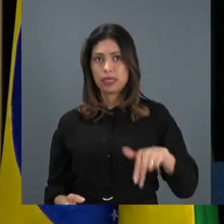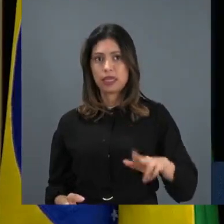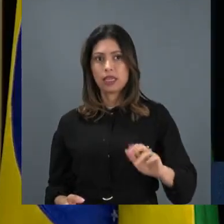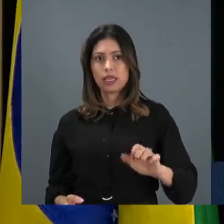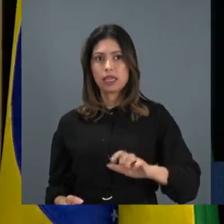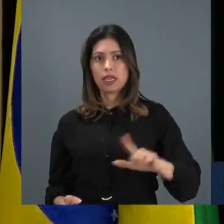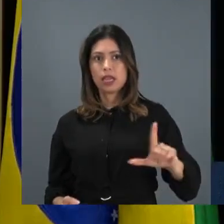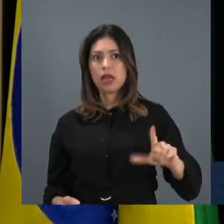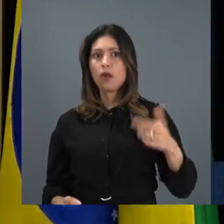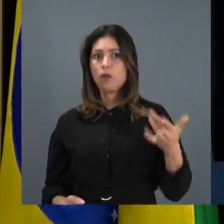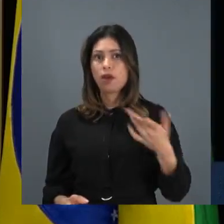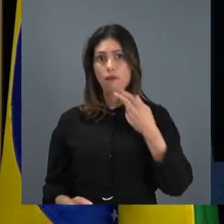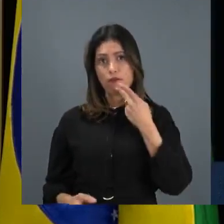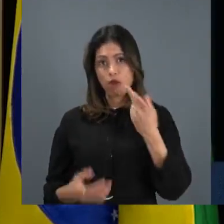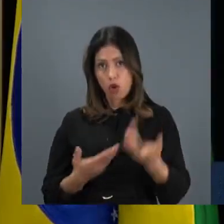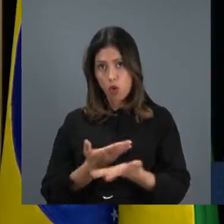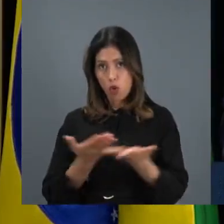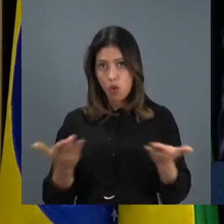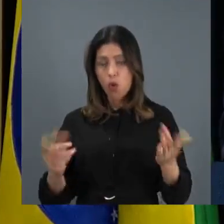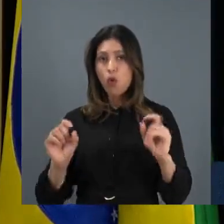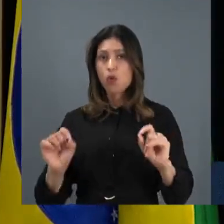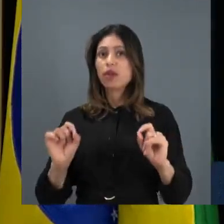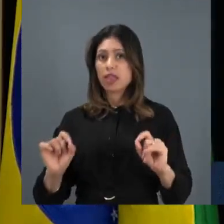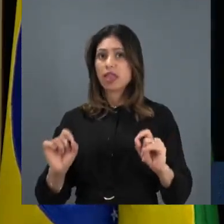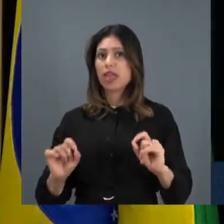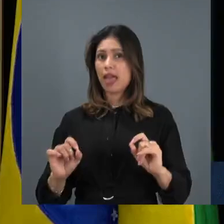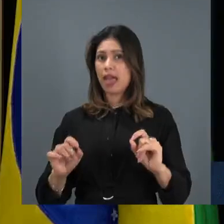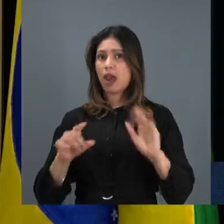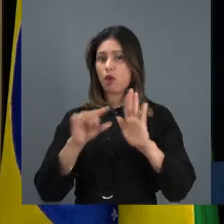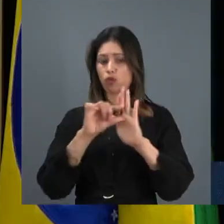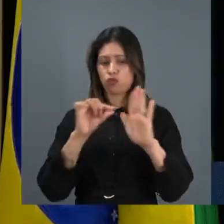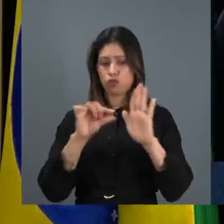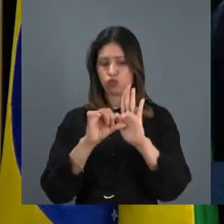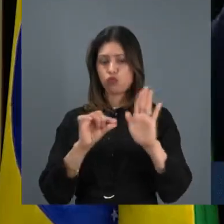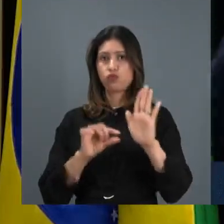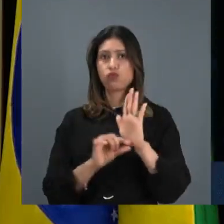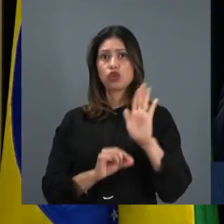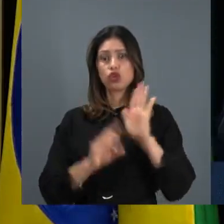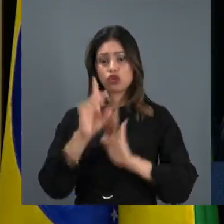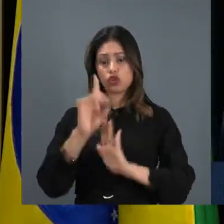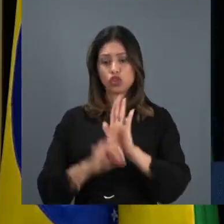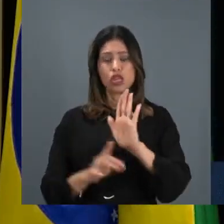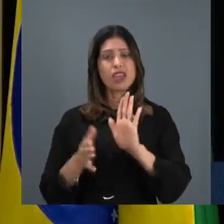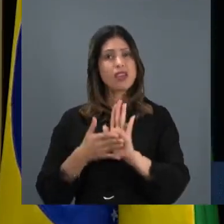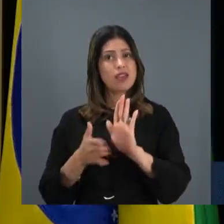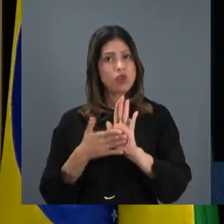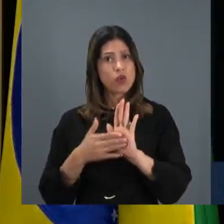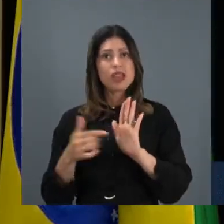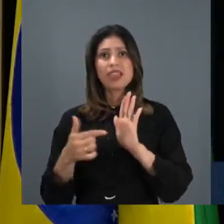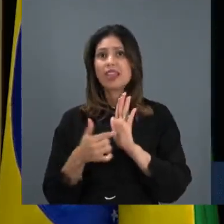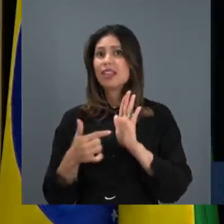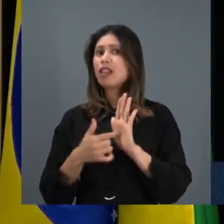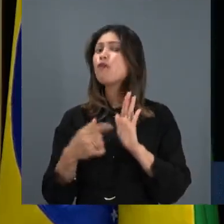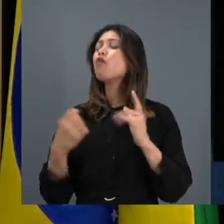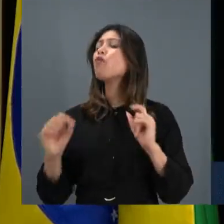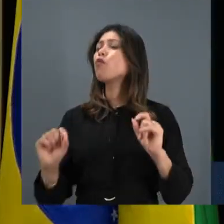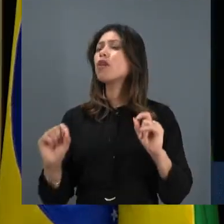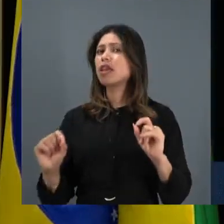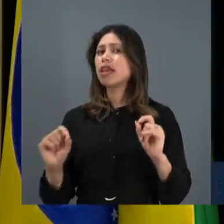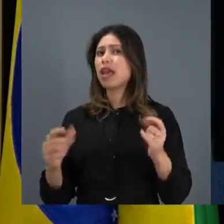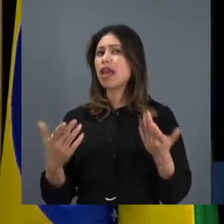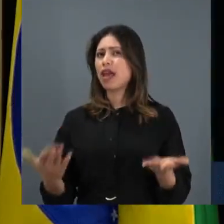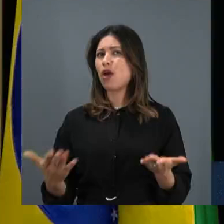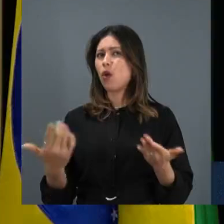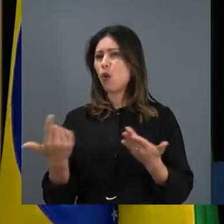janeiro, destacou o caráter ilegal das últimas prisões, já que foram fundamentadas com base no receio de um